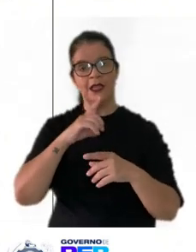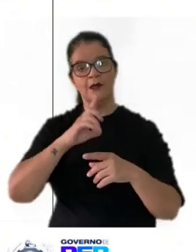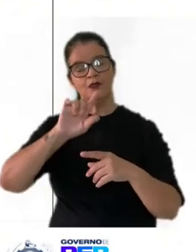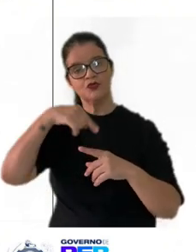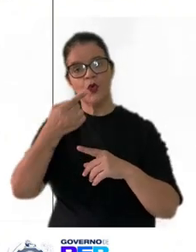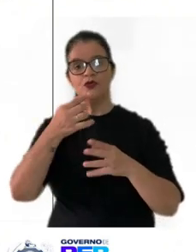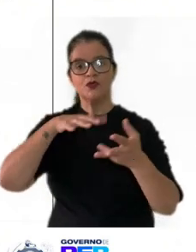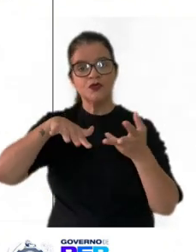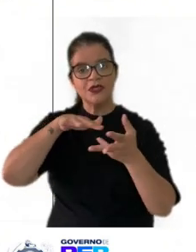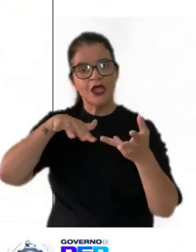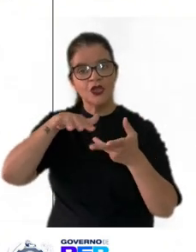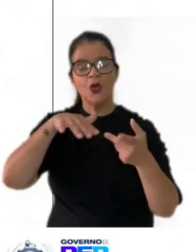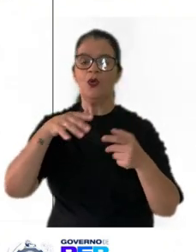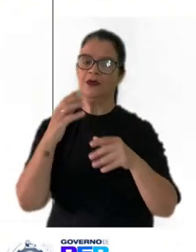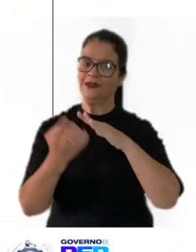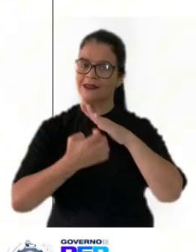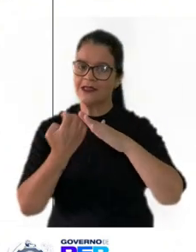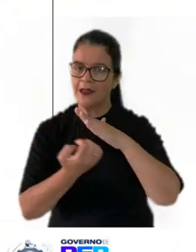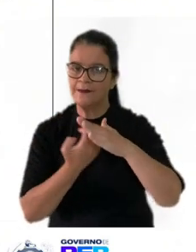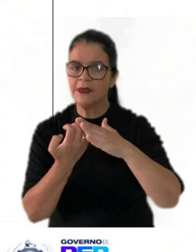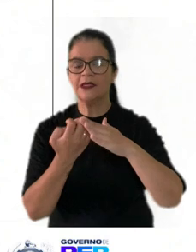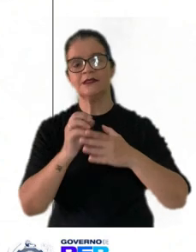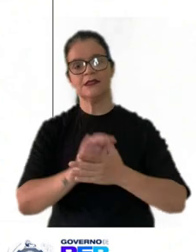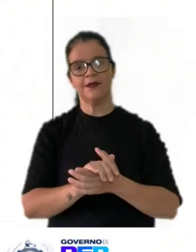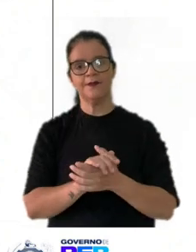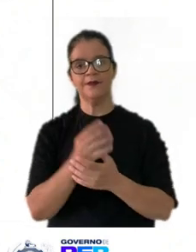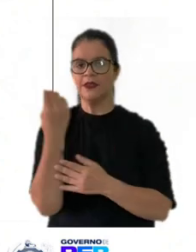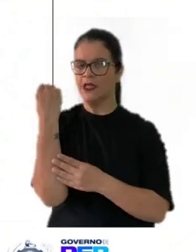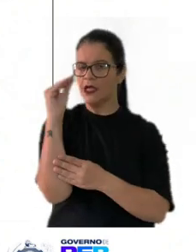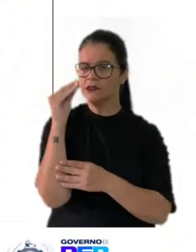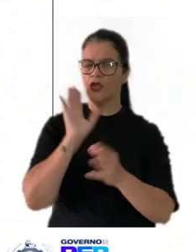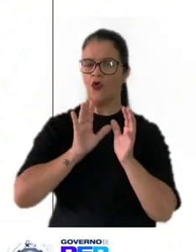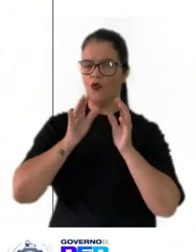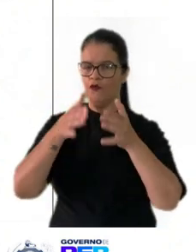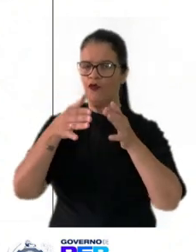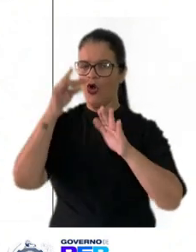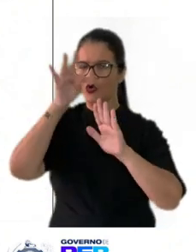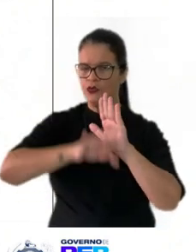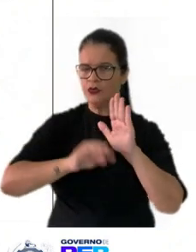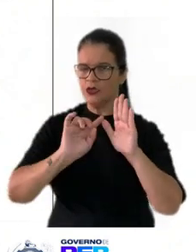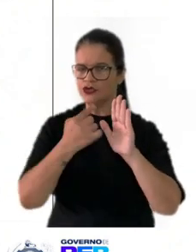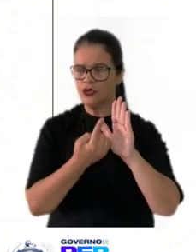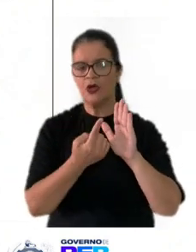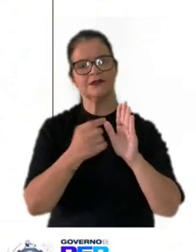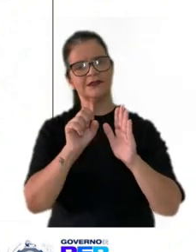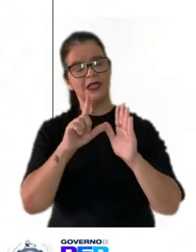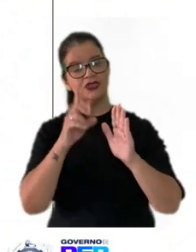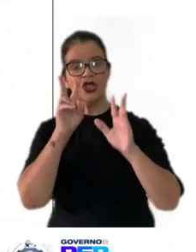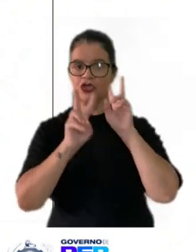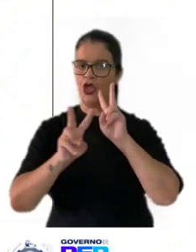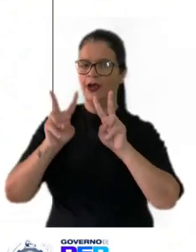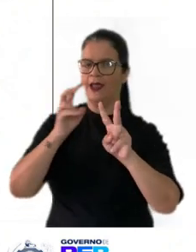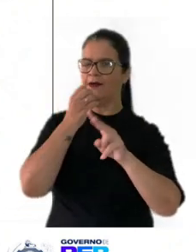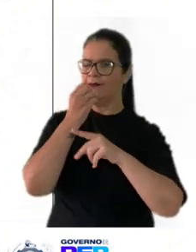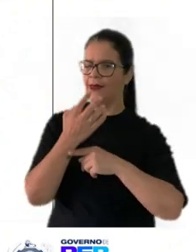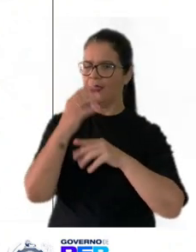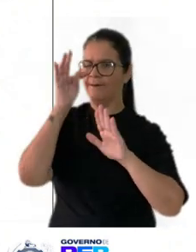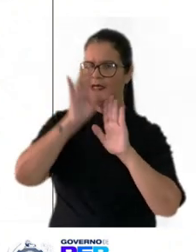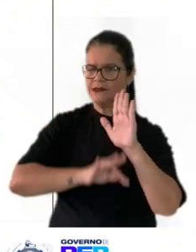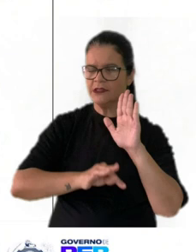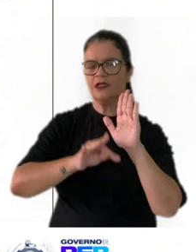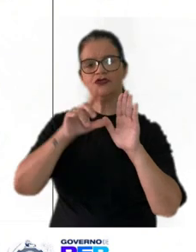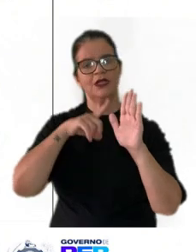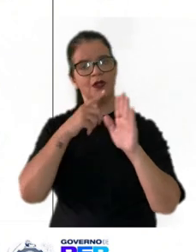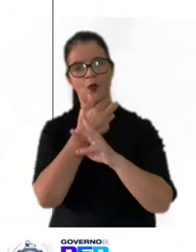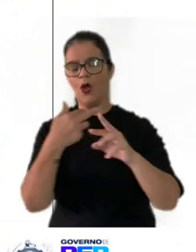dessa empresa que tá sendo aqui foco do nosso texto se a gente olhar bem pra esse texto ele tem uma coisa que